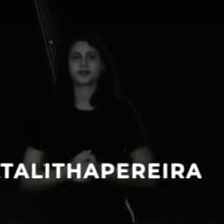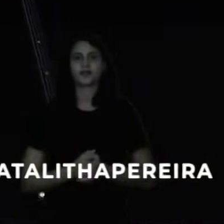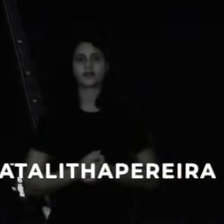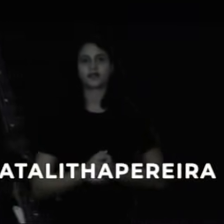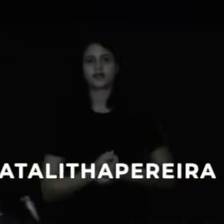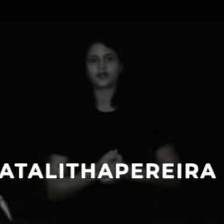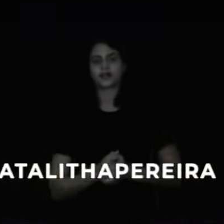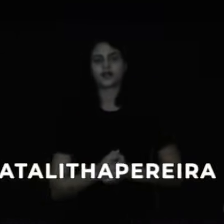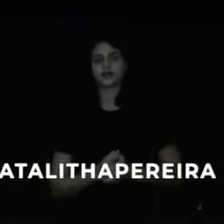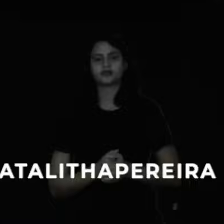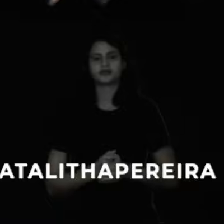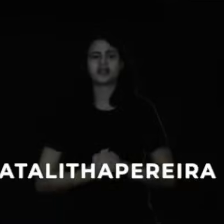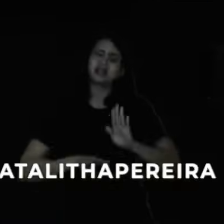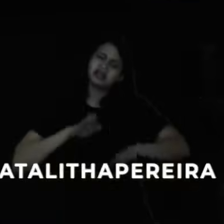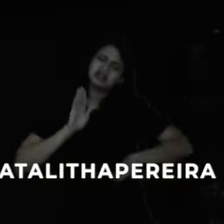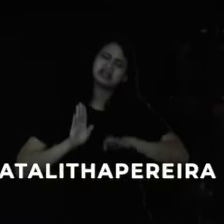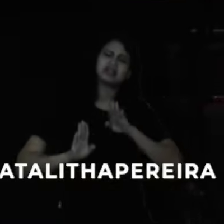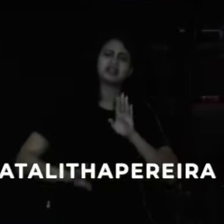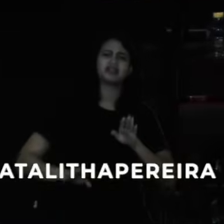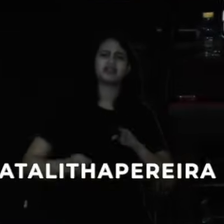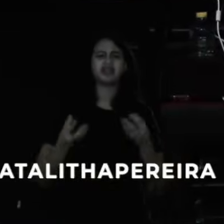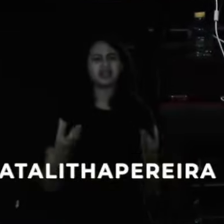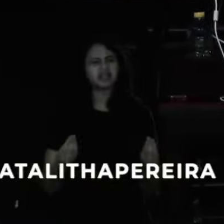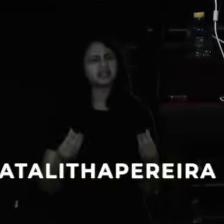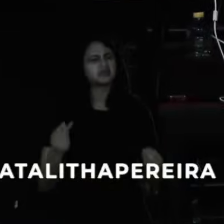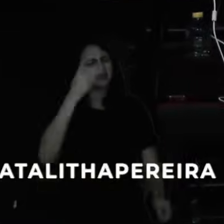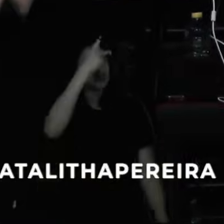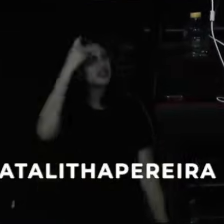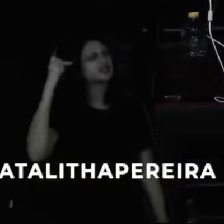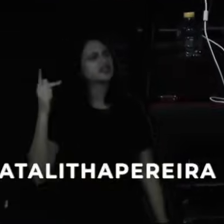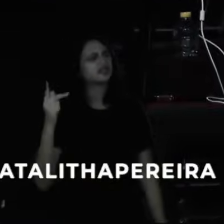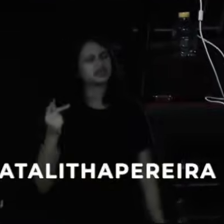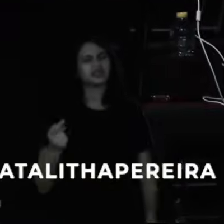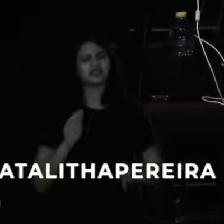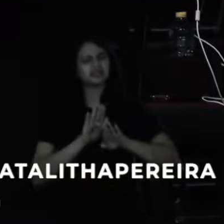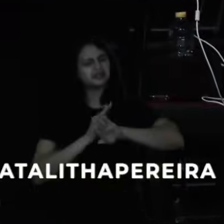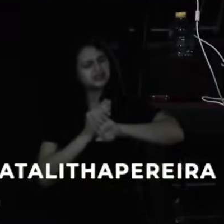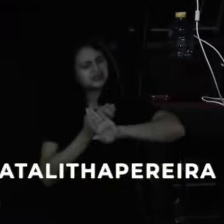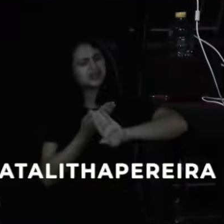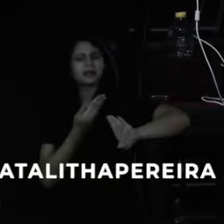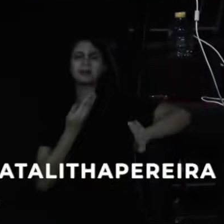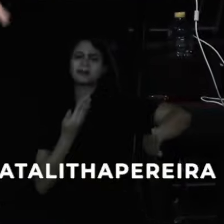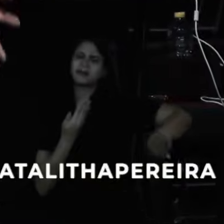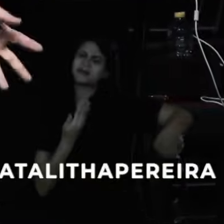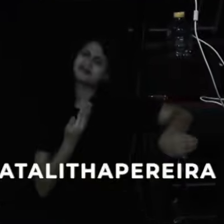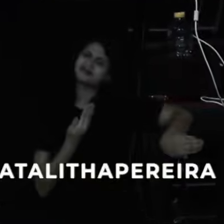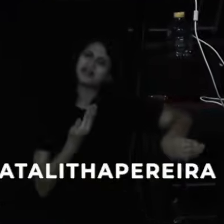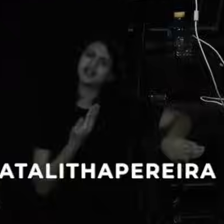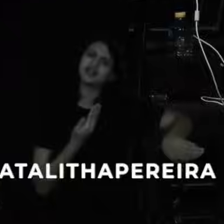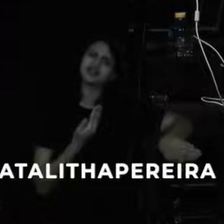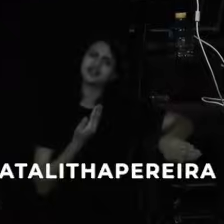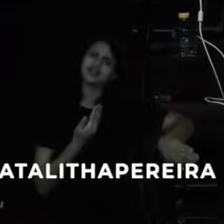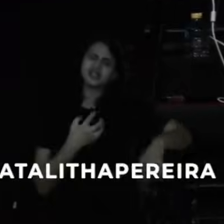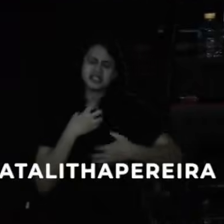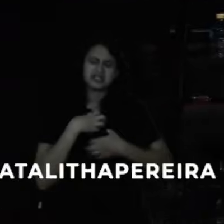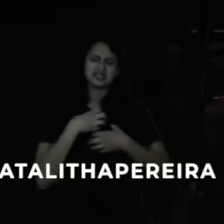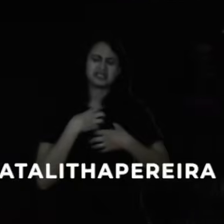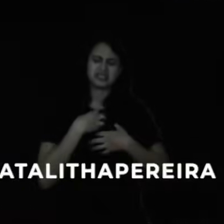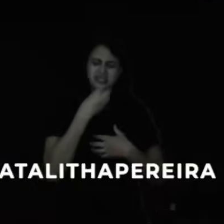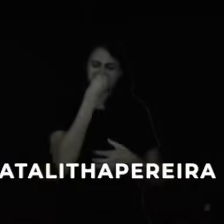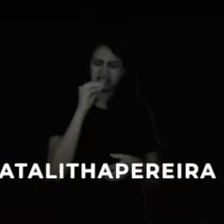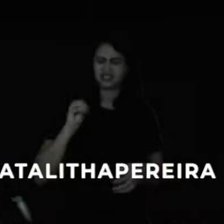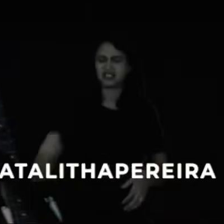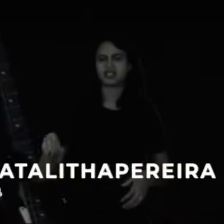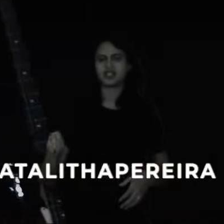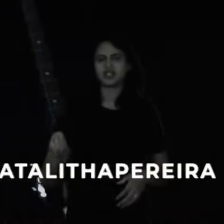maioria das pessoas estão deixando de lado em alguma área da sua vida. E você diz assim: estou abandonado. Meu Deus, você tem que